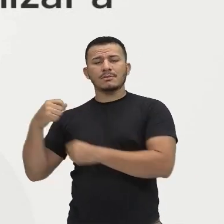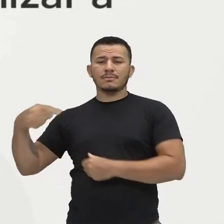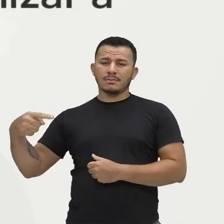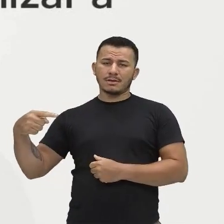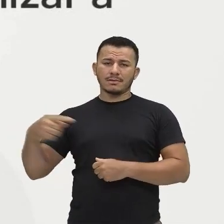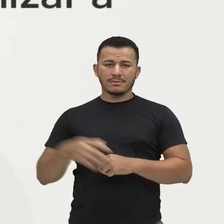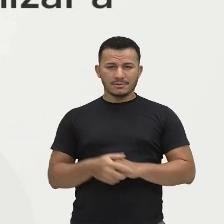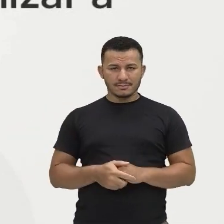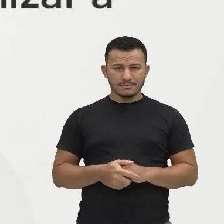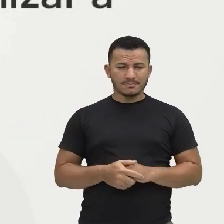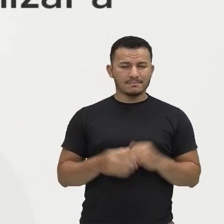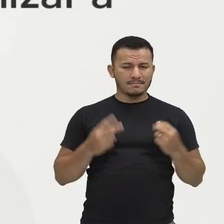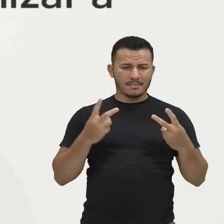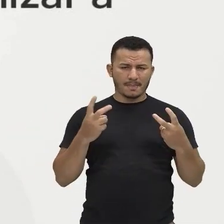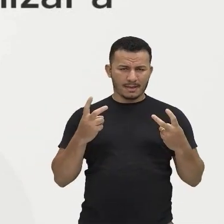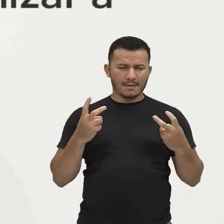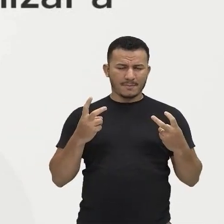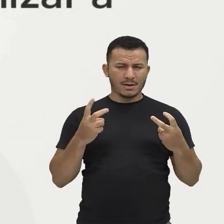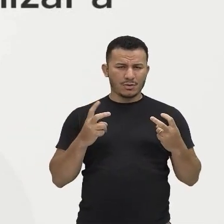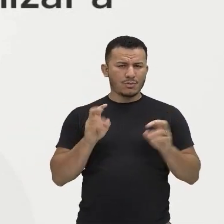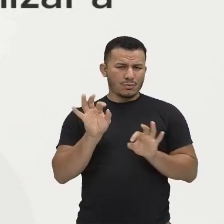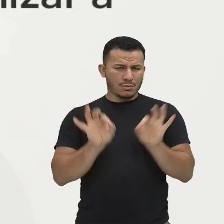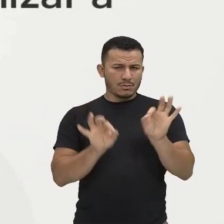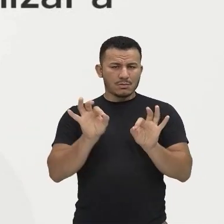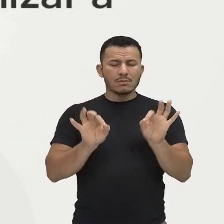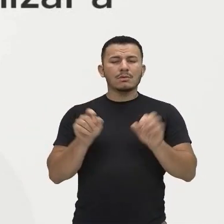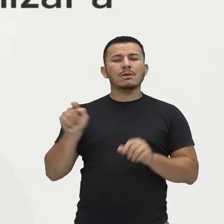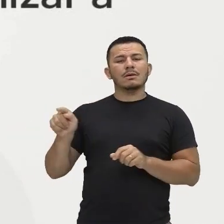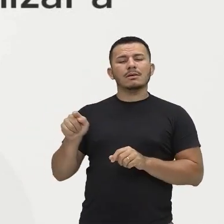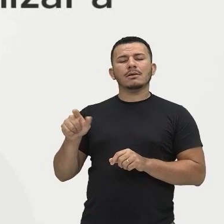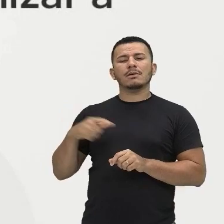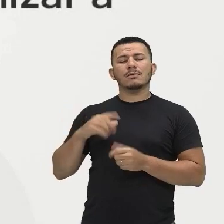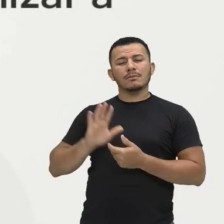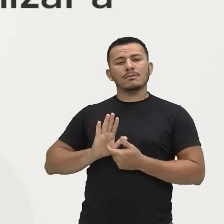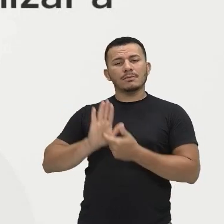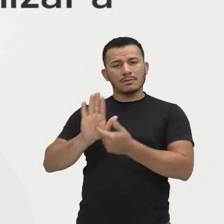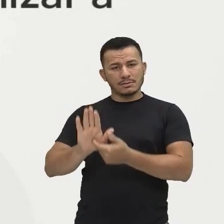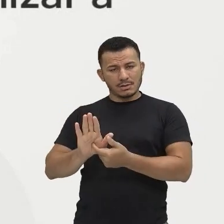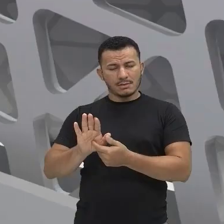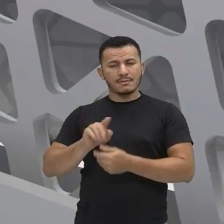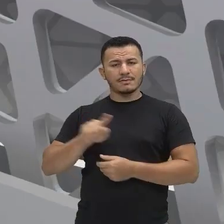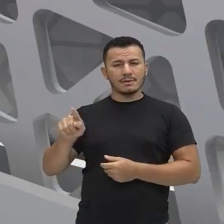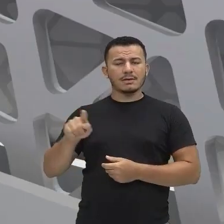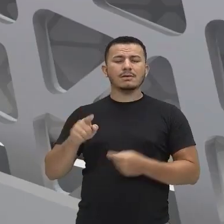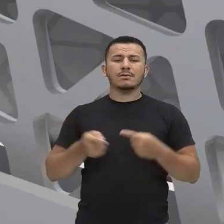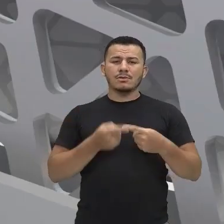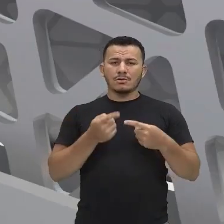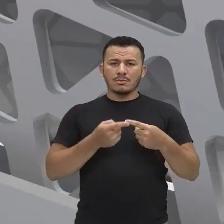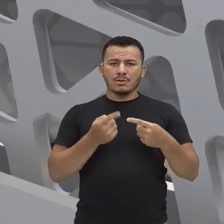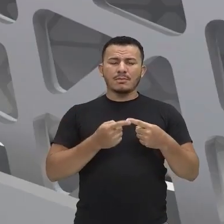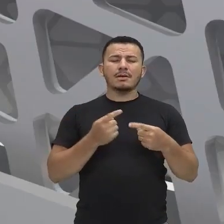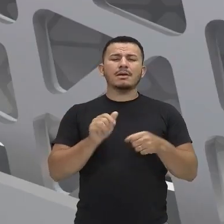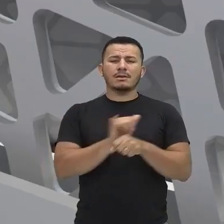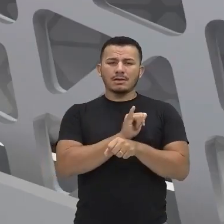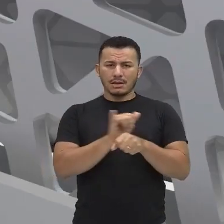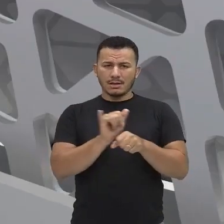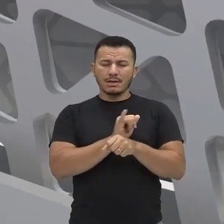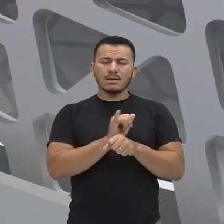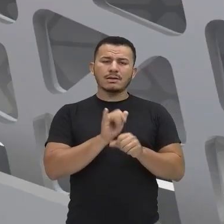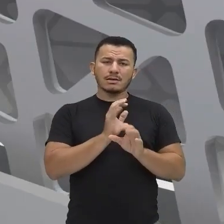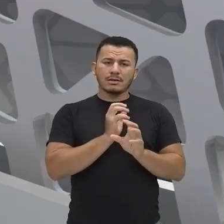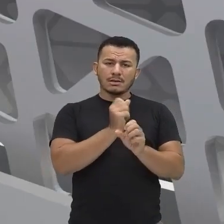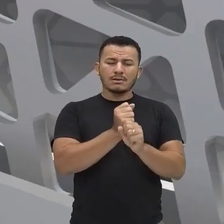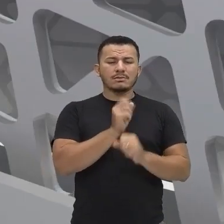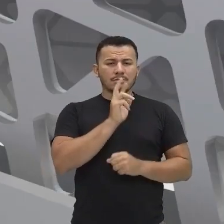menos. Então, observe o seguinte, eu apresentei o primeiro método de